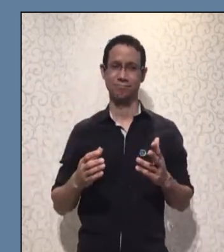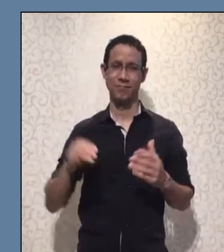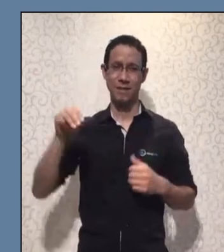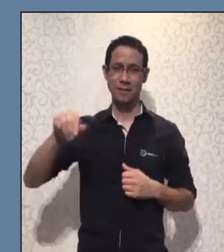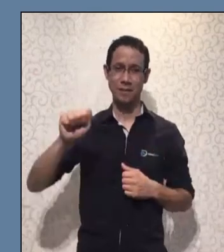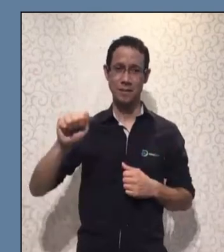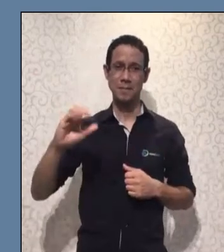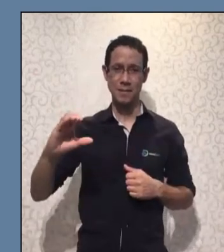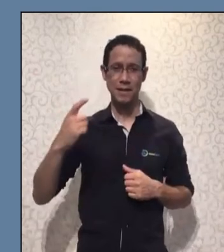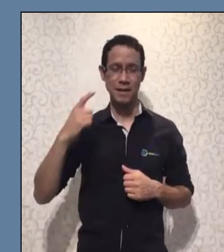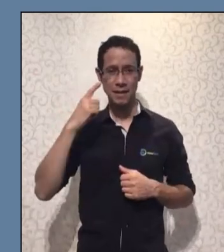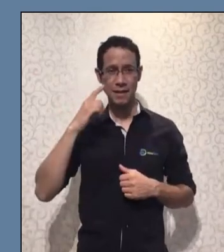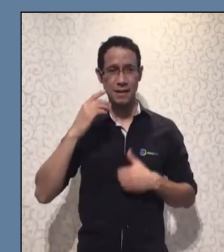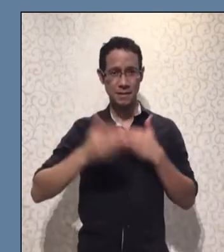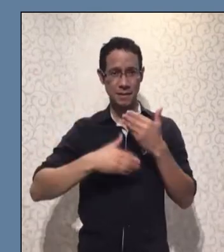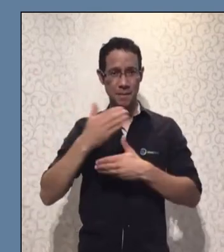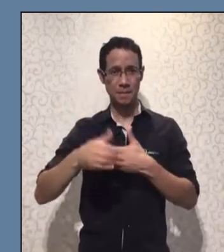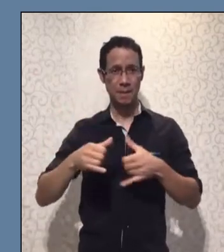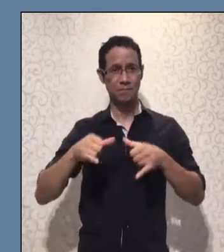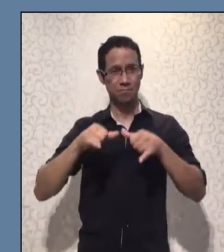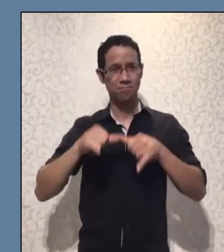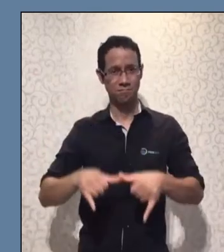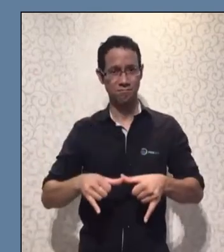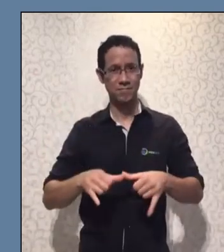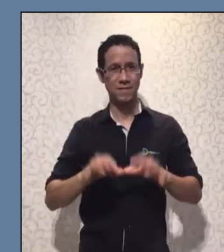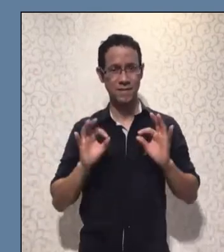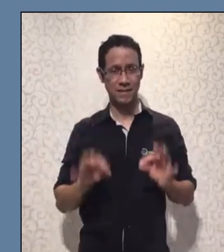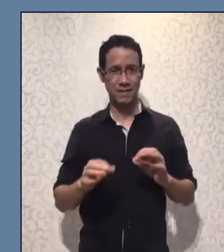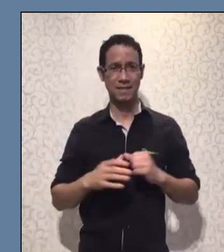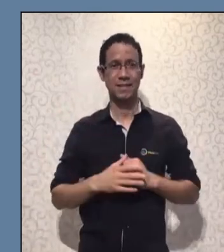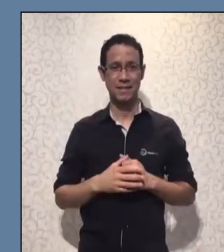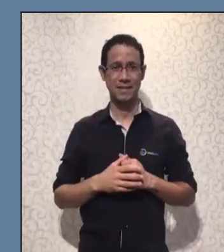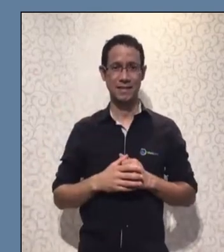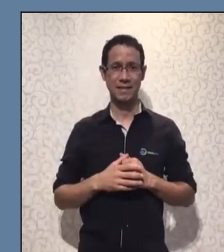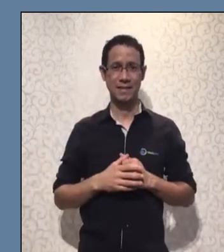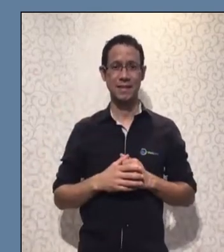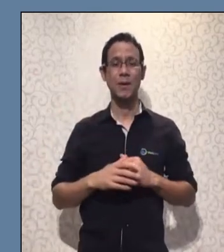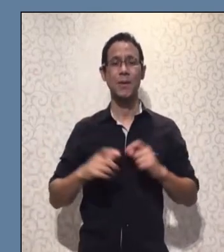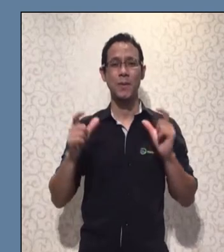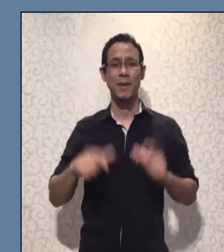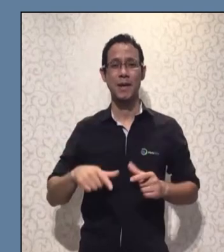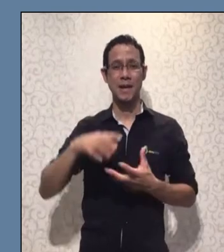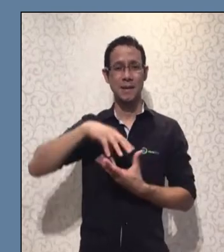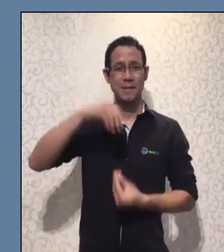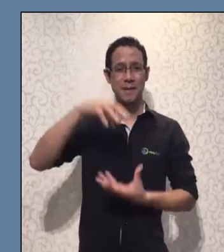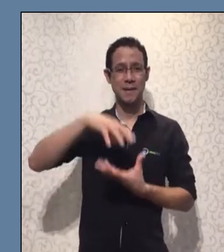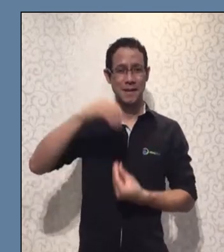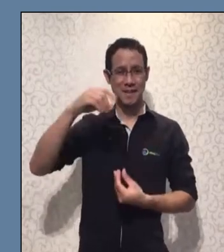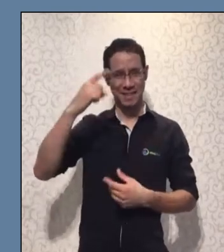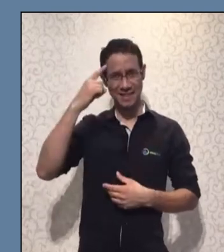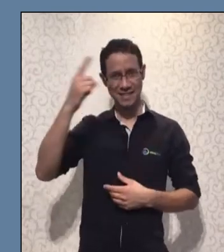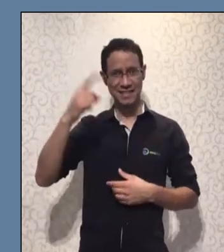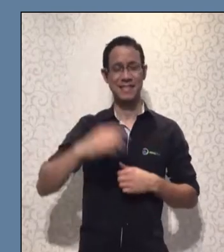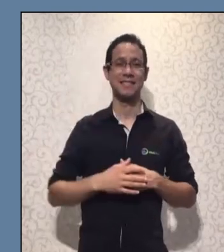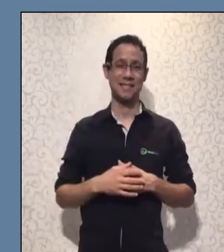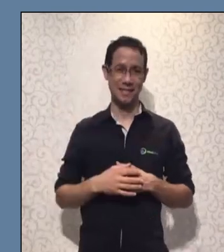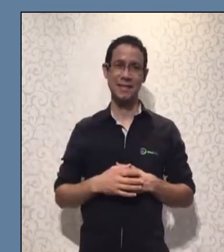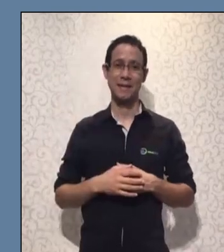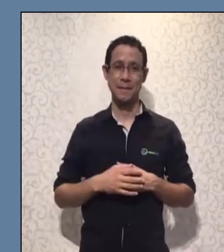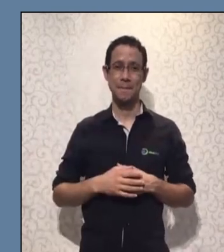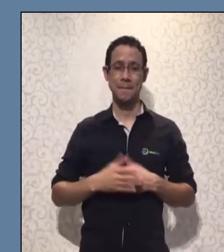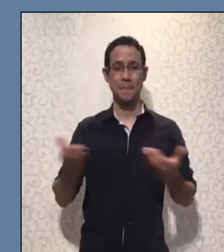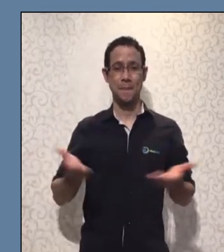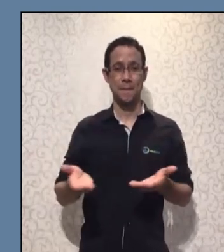se instaurou, né, plenamente no Parque do Ibirapuera, a atual diretora, né, a